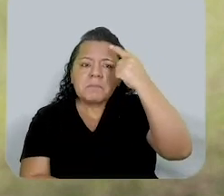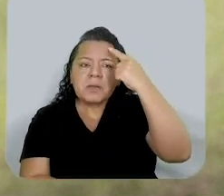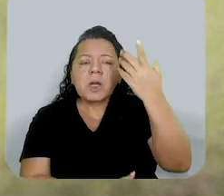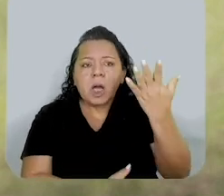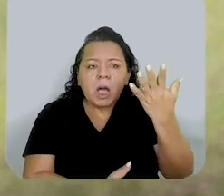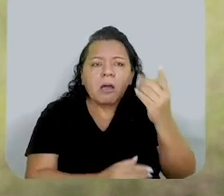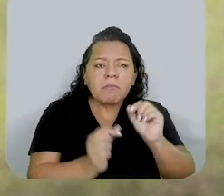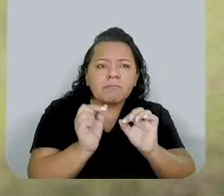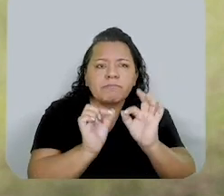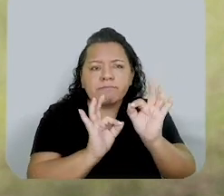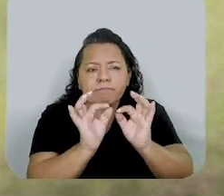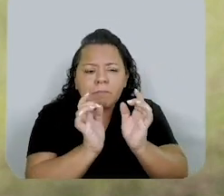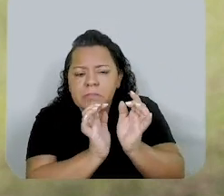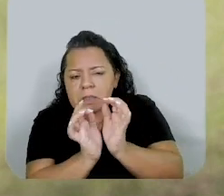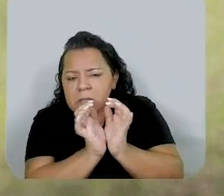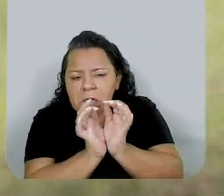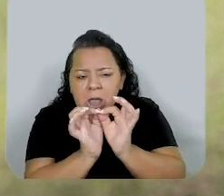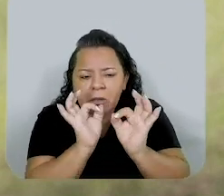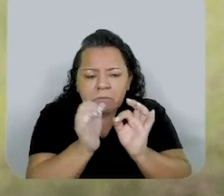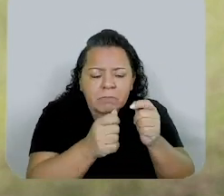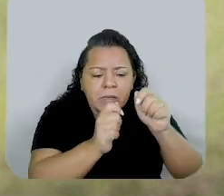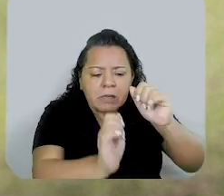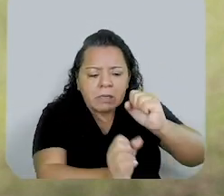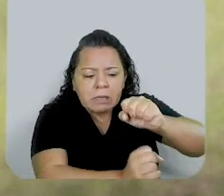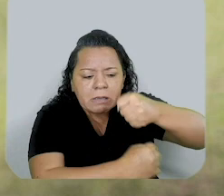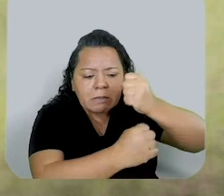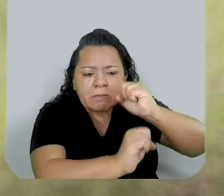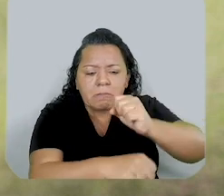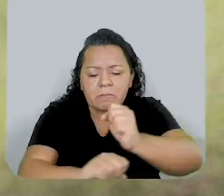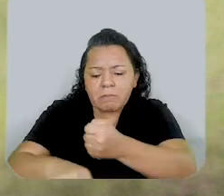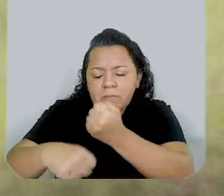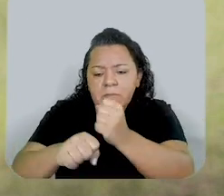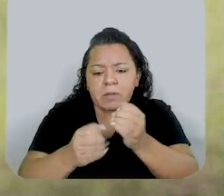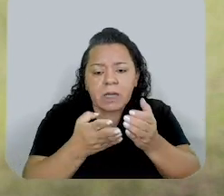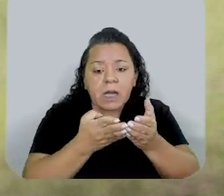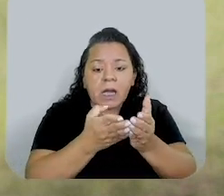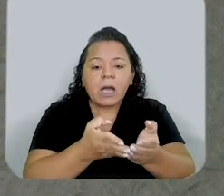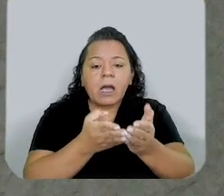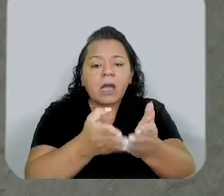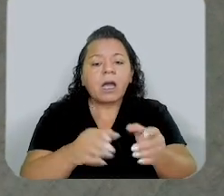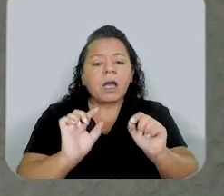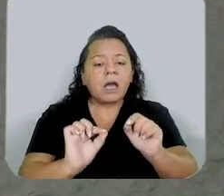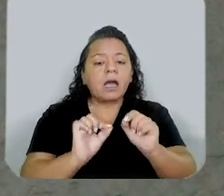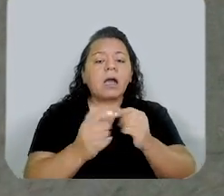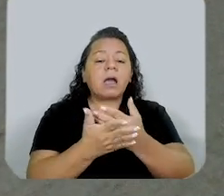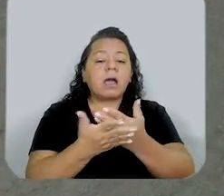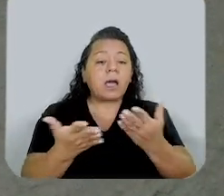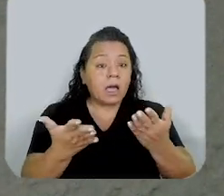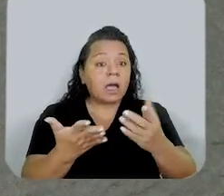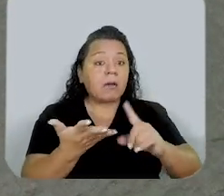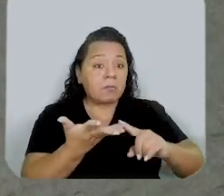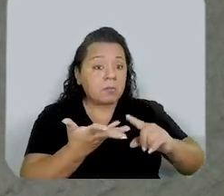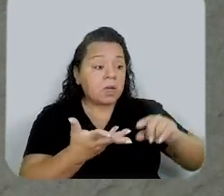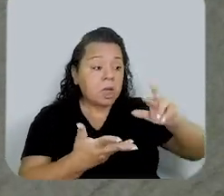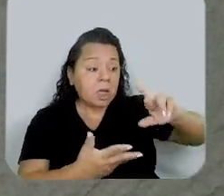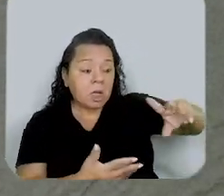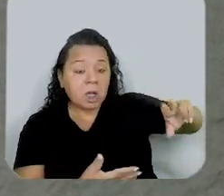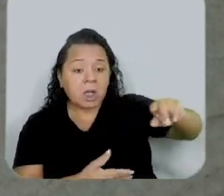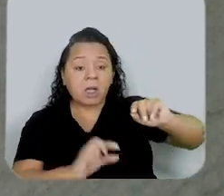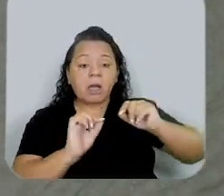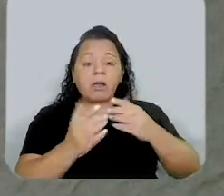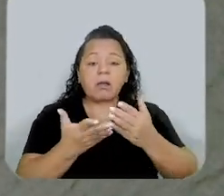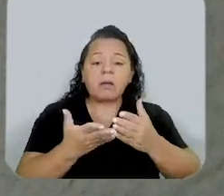fazer remo, fazer canoa. Igual o Cássio. O Cássio também eu nunca vi, mas já dá de hoje para fazer um dia andar já de pescar. Rapaz,